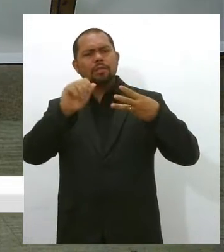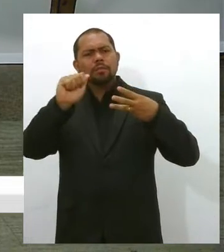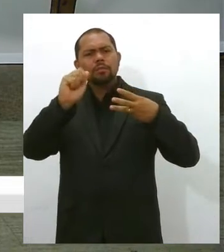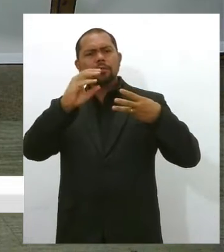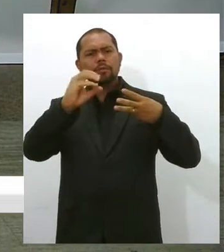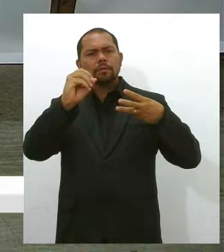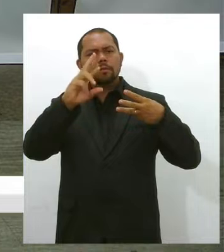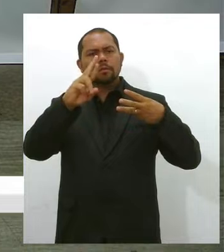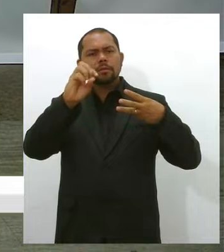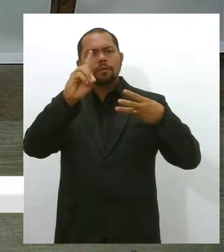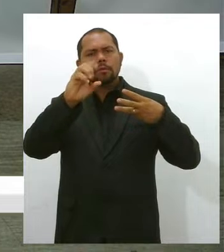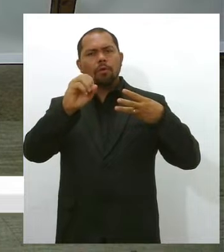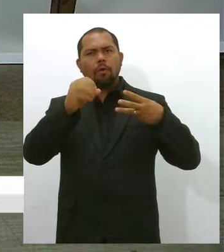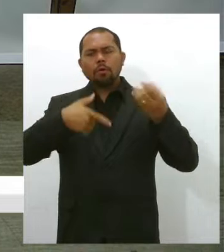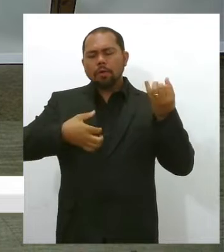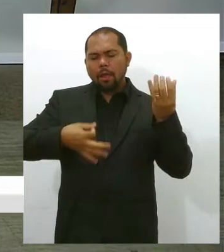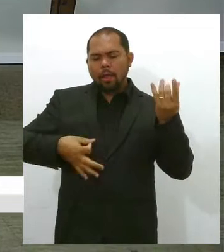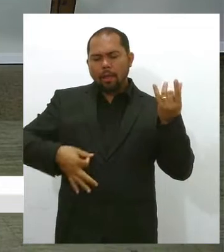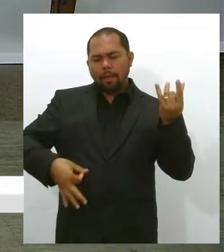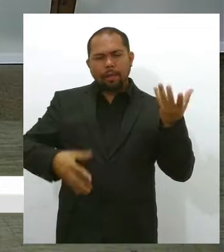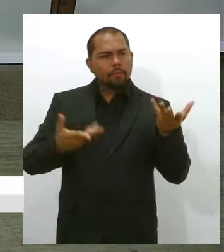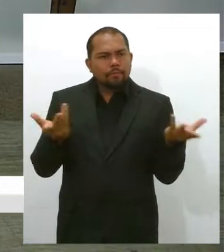E aí?